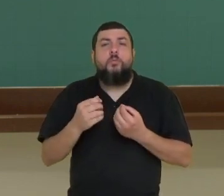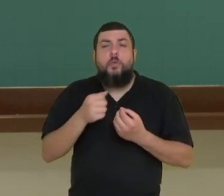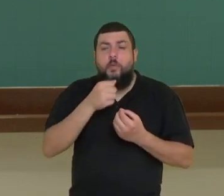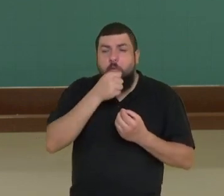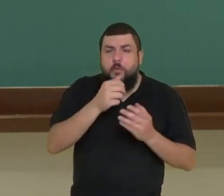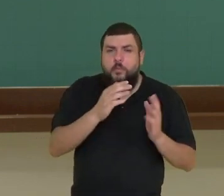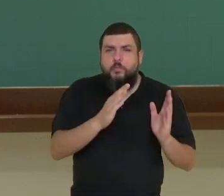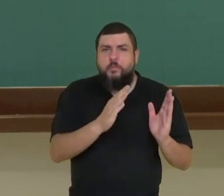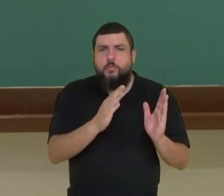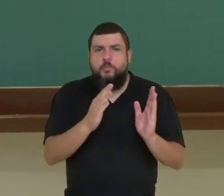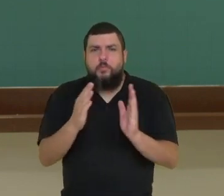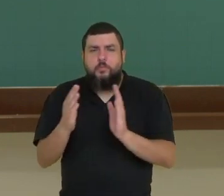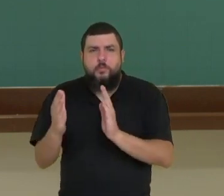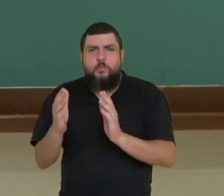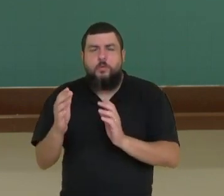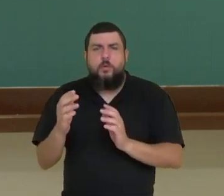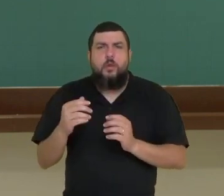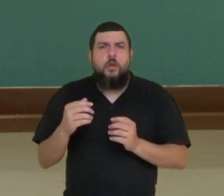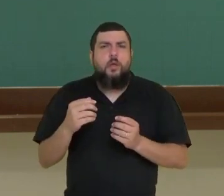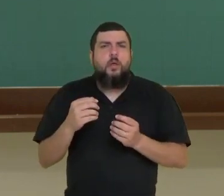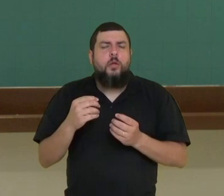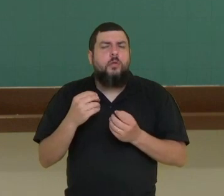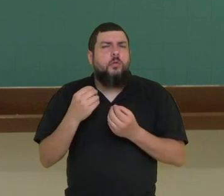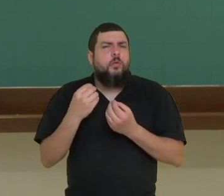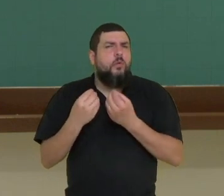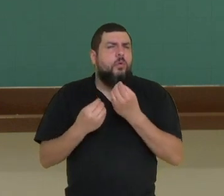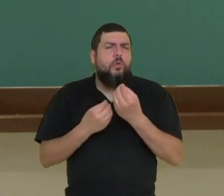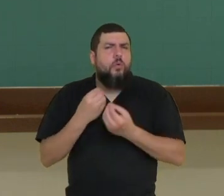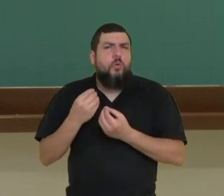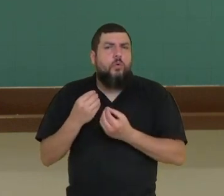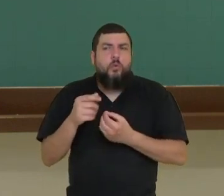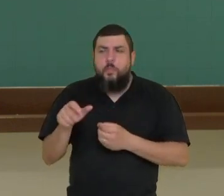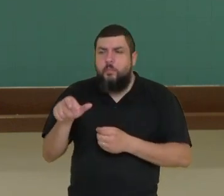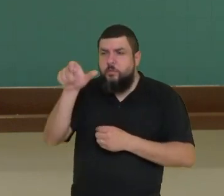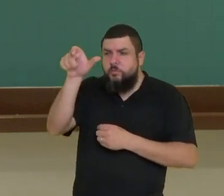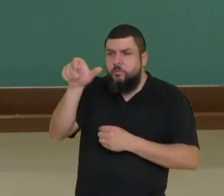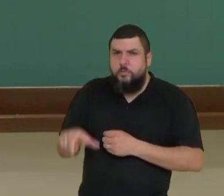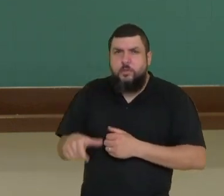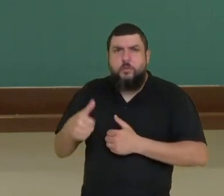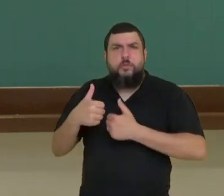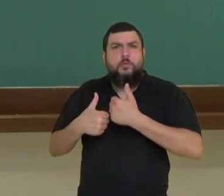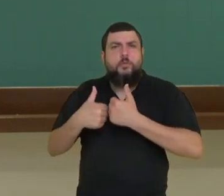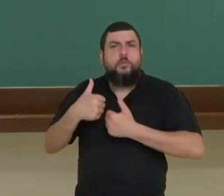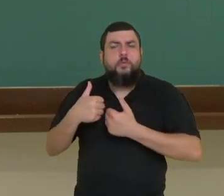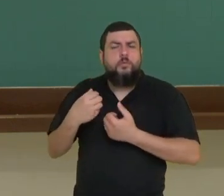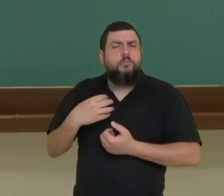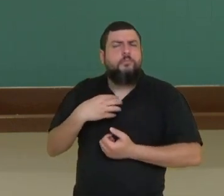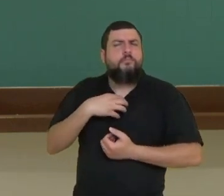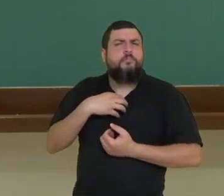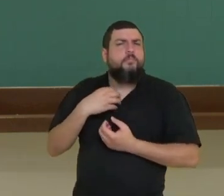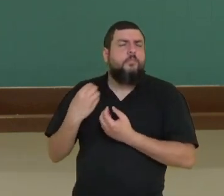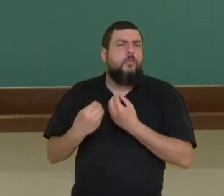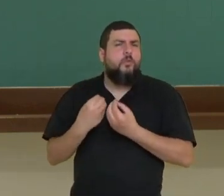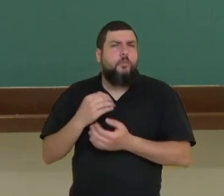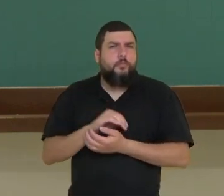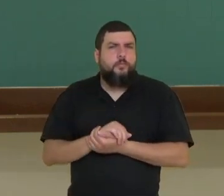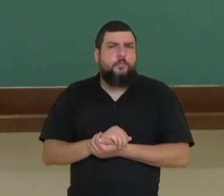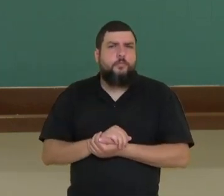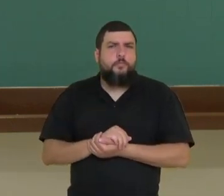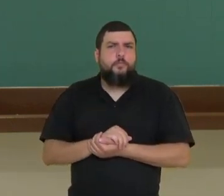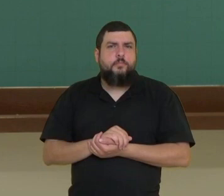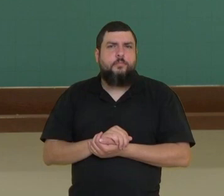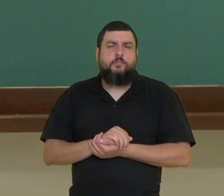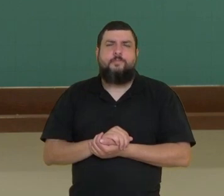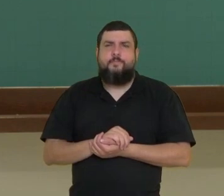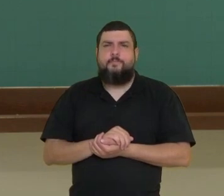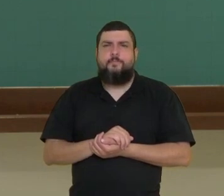entrevista? Como está o jogador no momento da entrevista? Será que as entrevistas